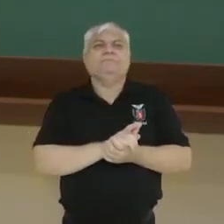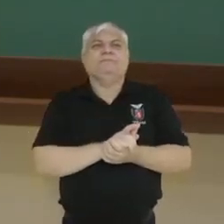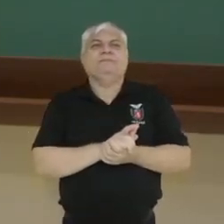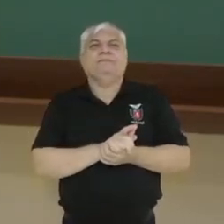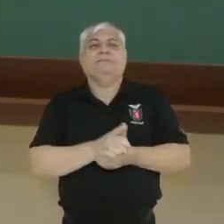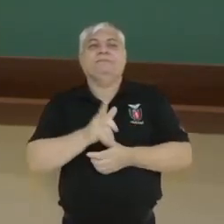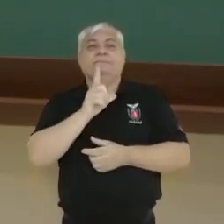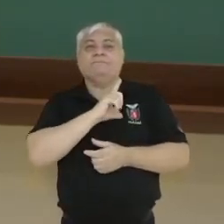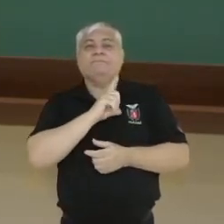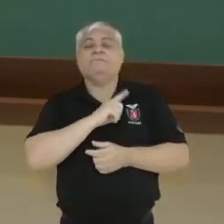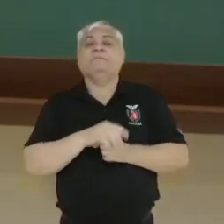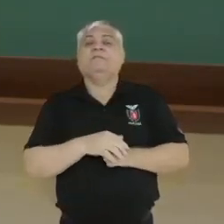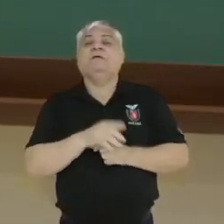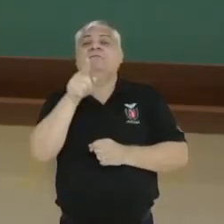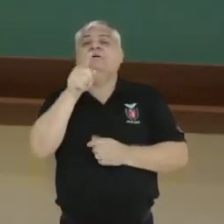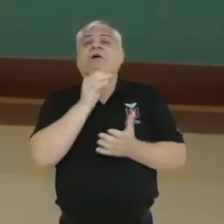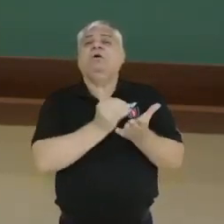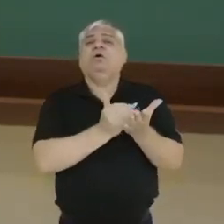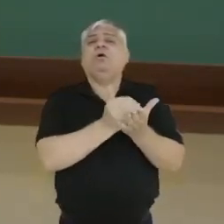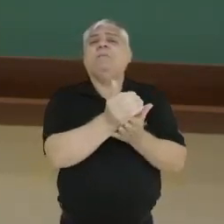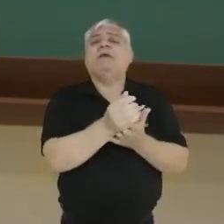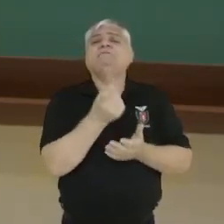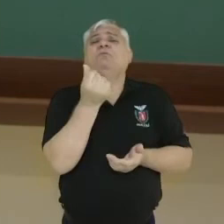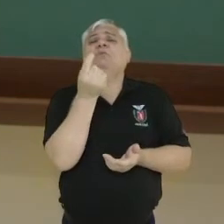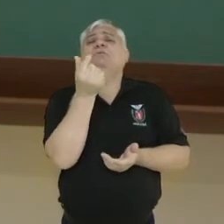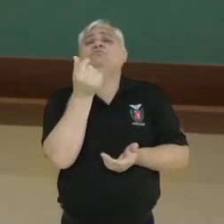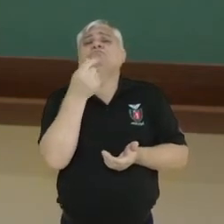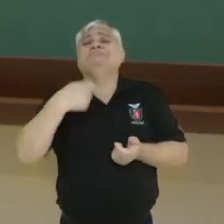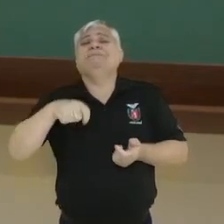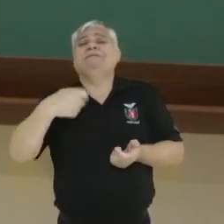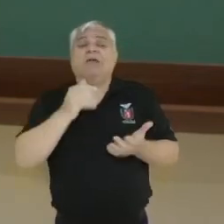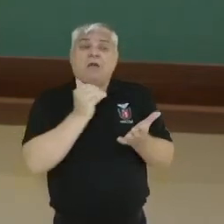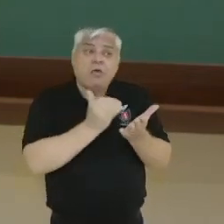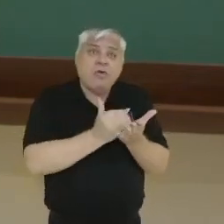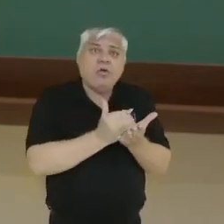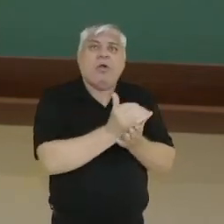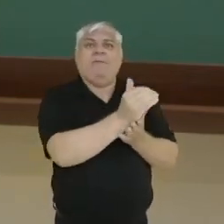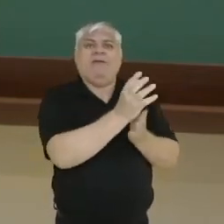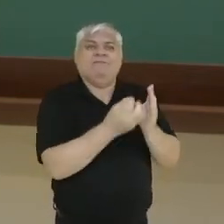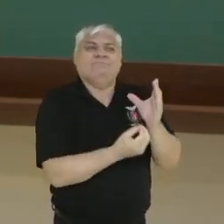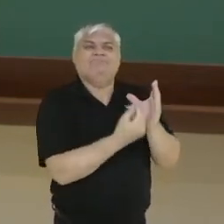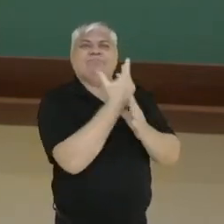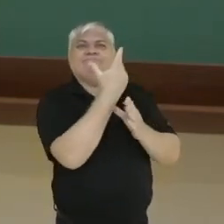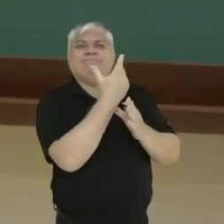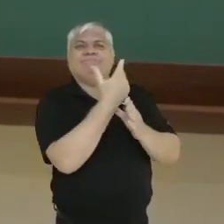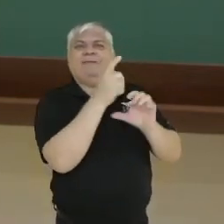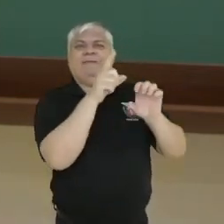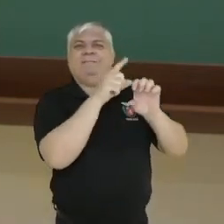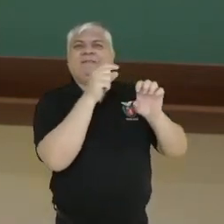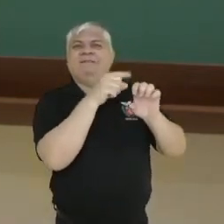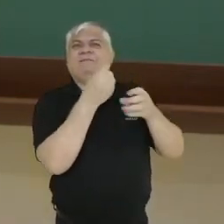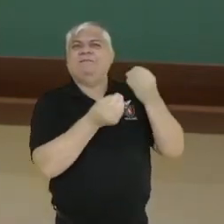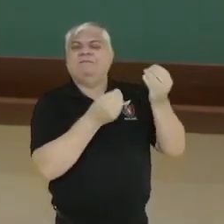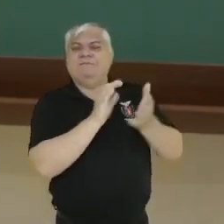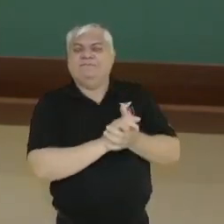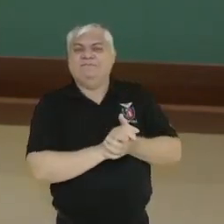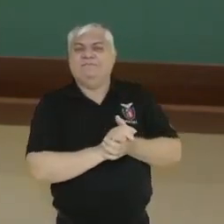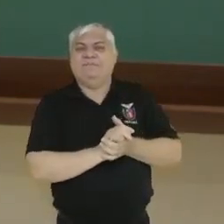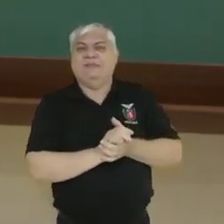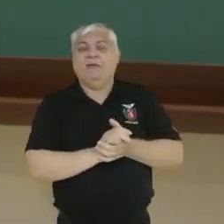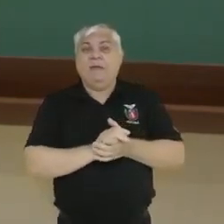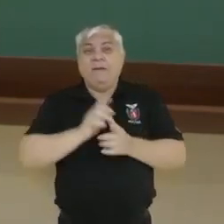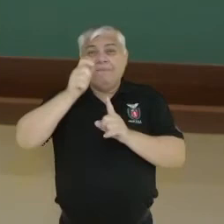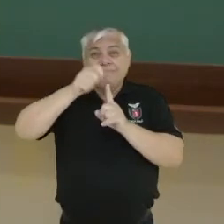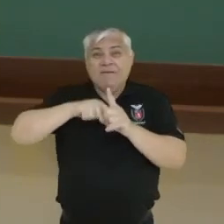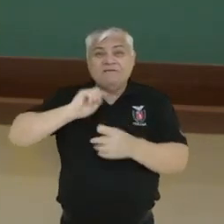lá quanto que a gente vai precisar para iniciar o negócio e qual é a taxa mensal que você vai